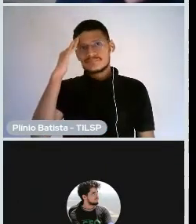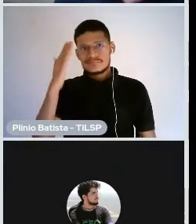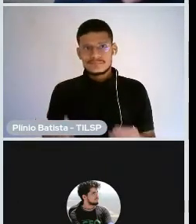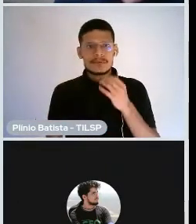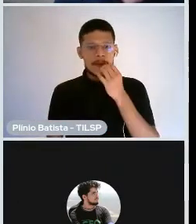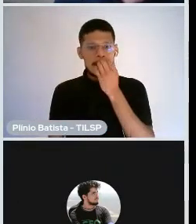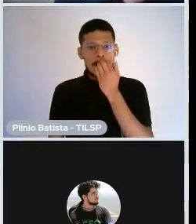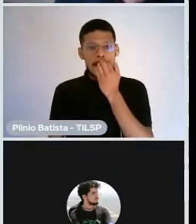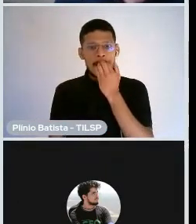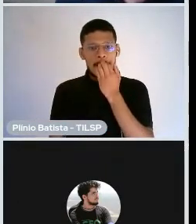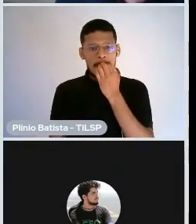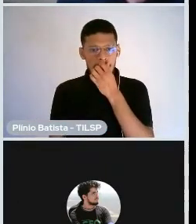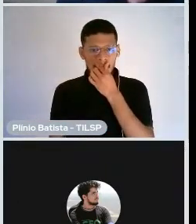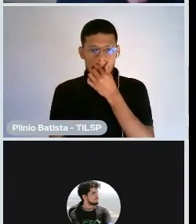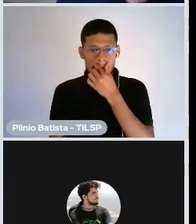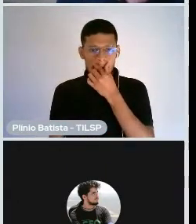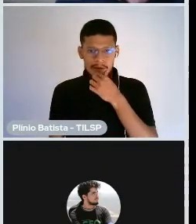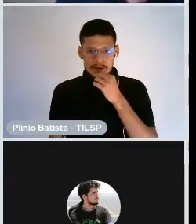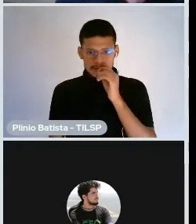passar aqui.